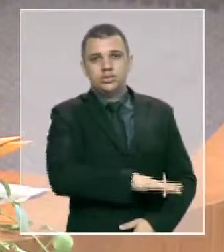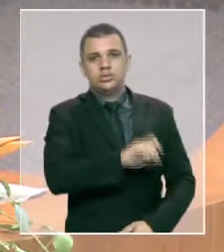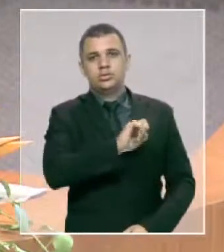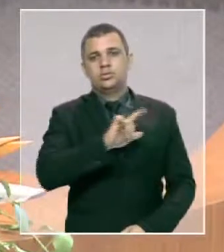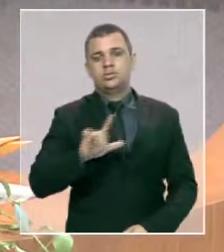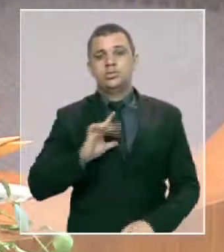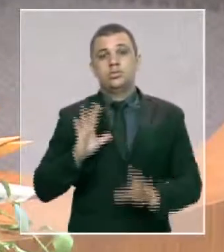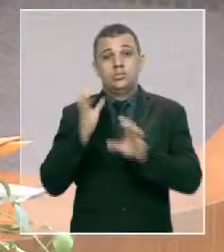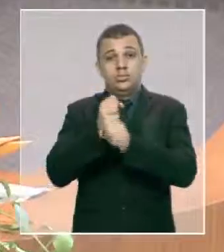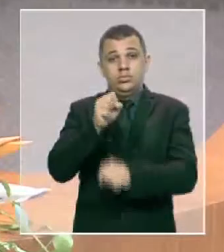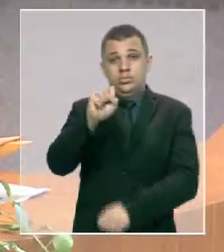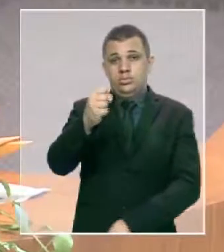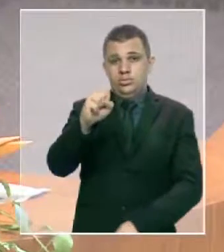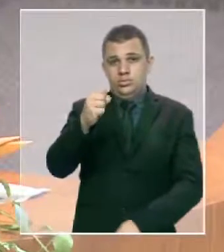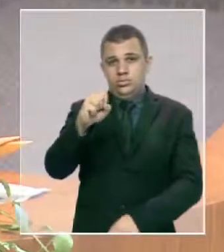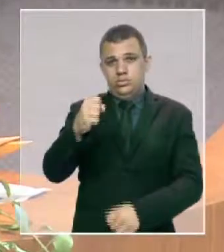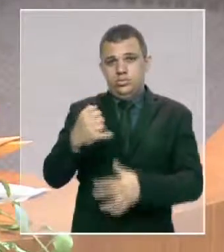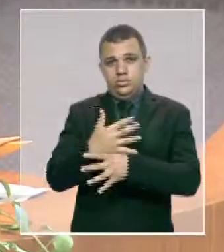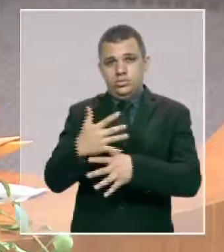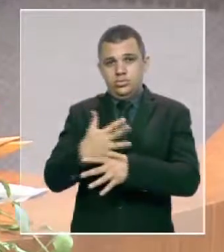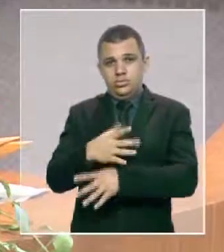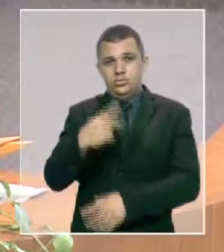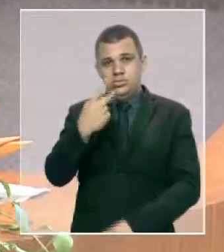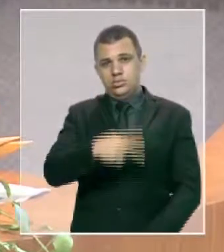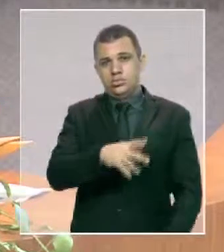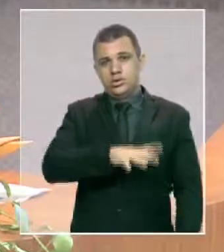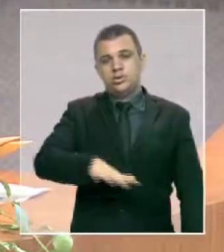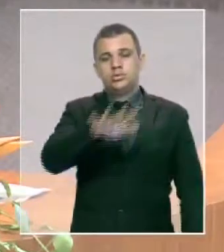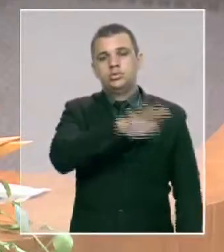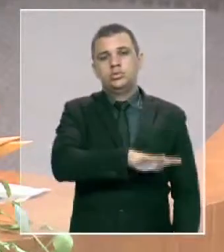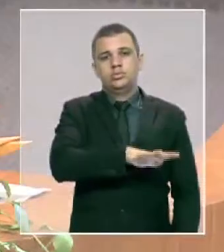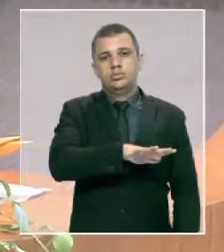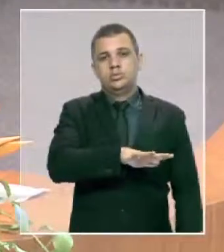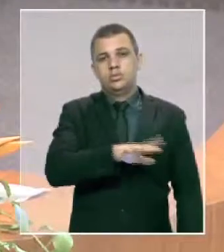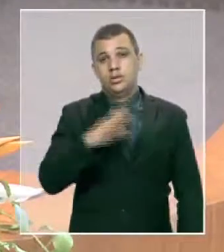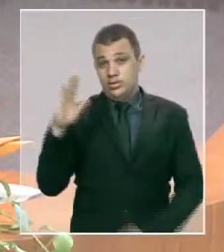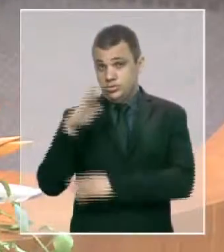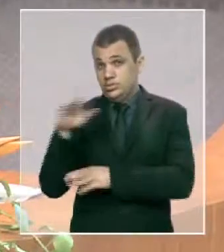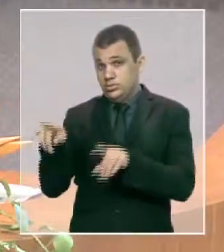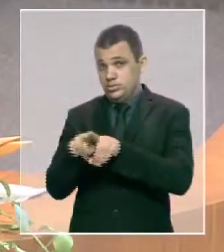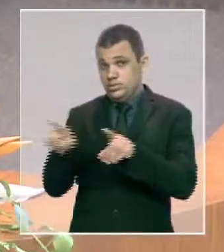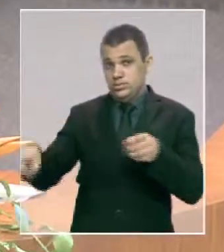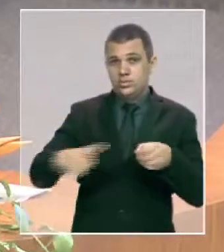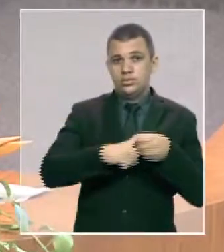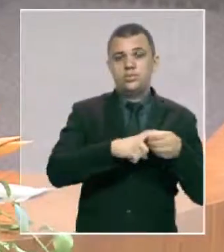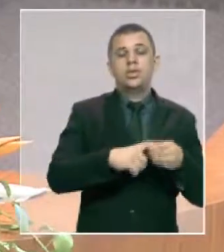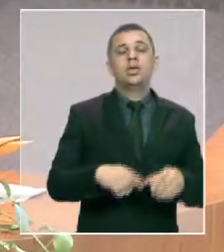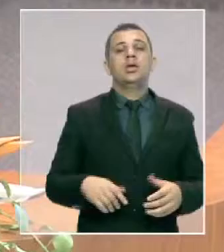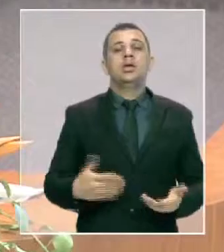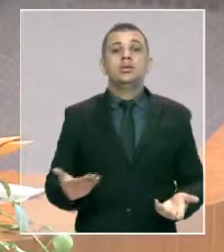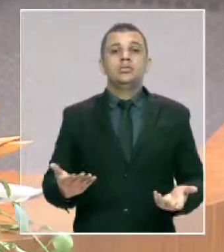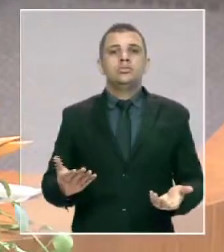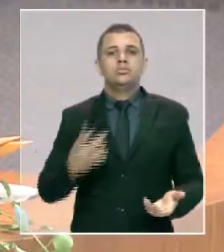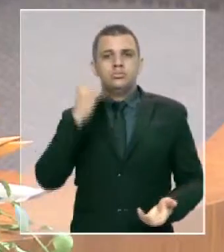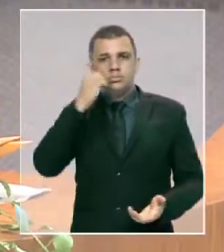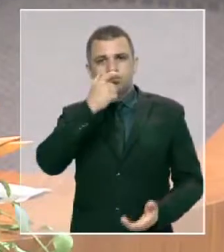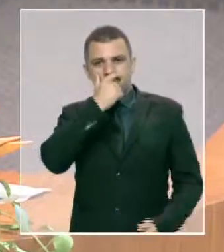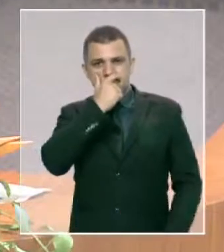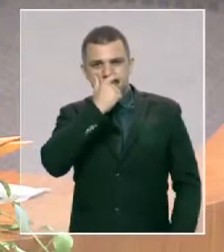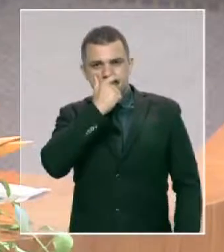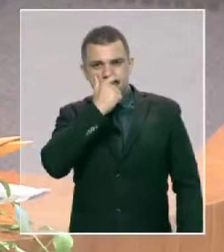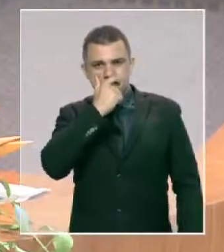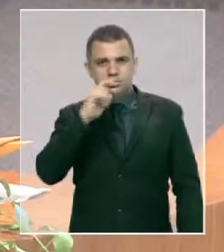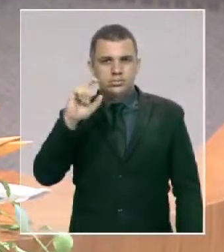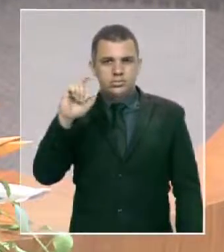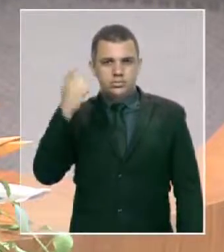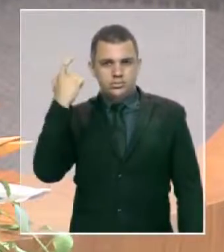metropolitana, Alcântara faz parte da região metropolitana, deputado César Pires, ex-secretário de Educação desse estado, deputado